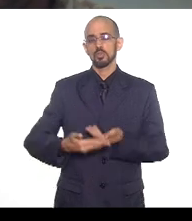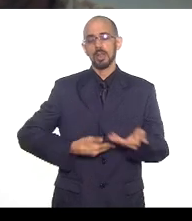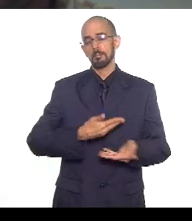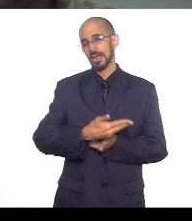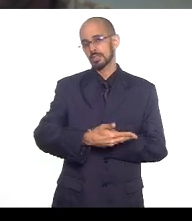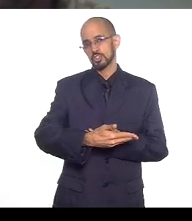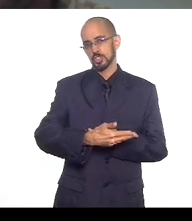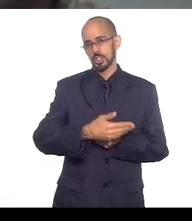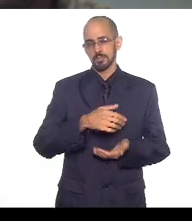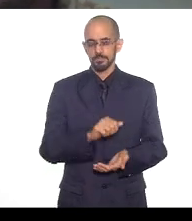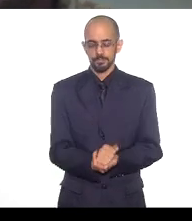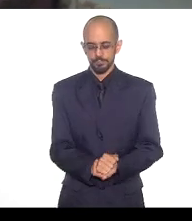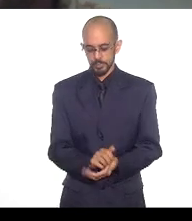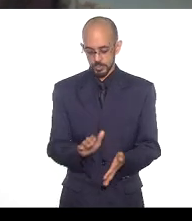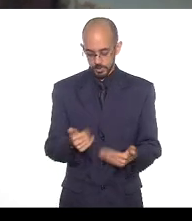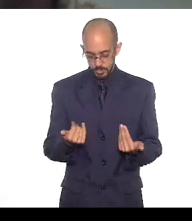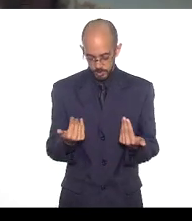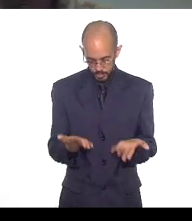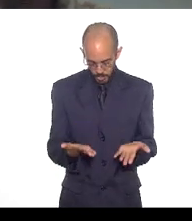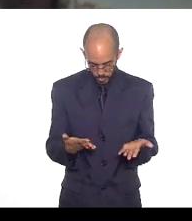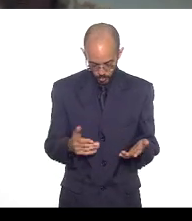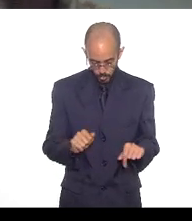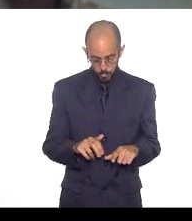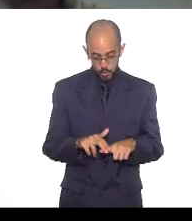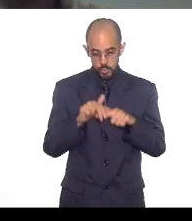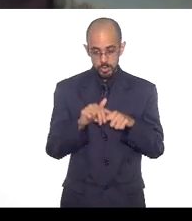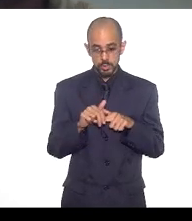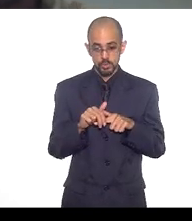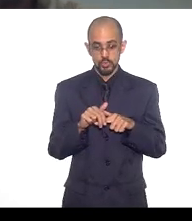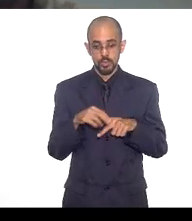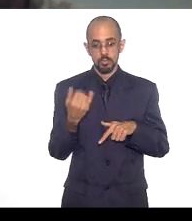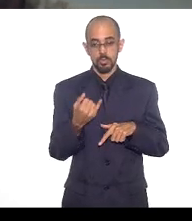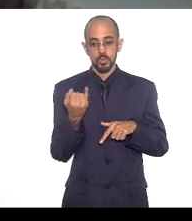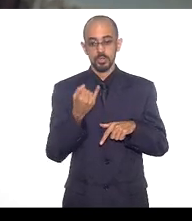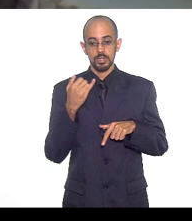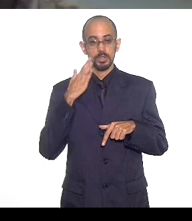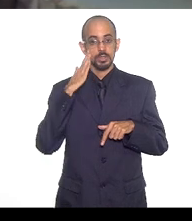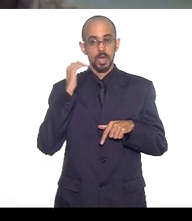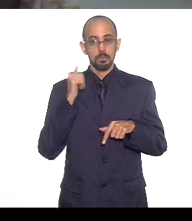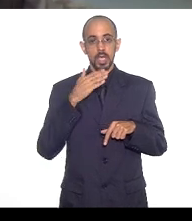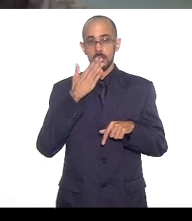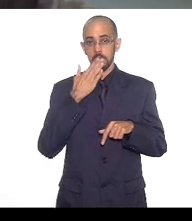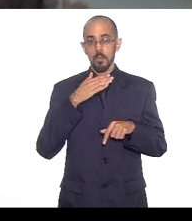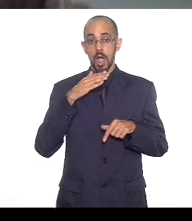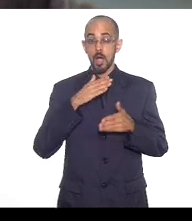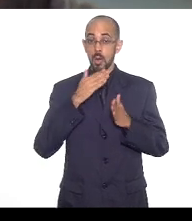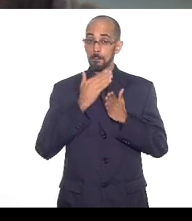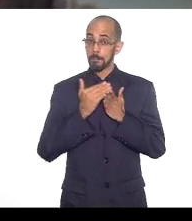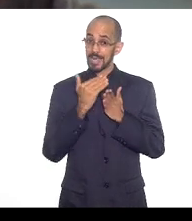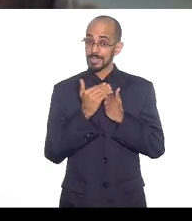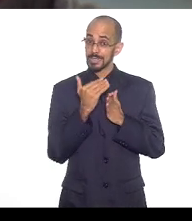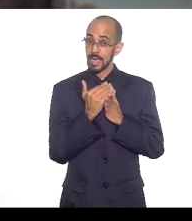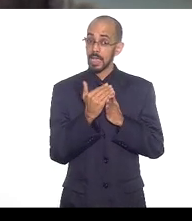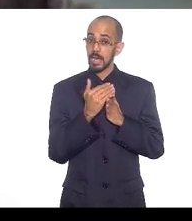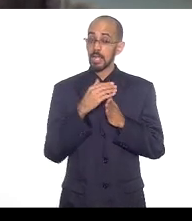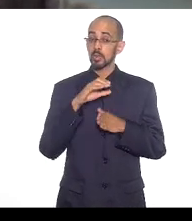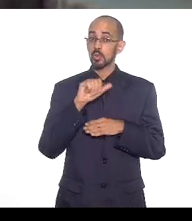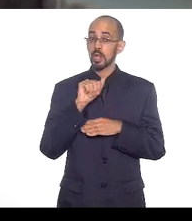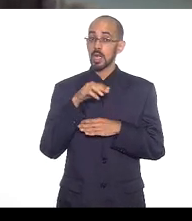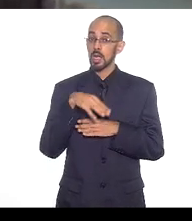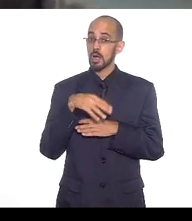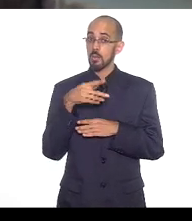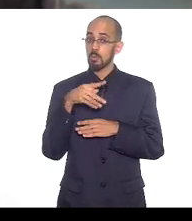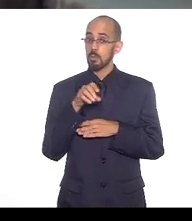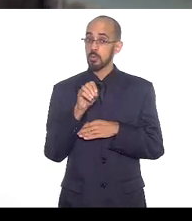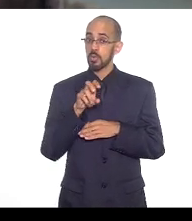Né? Então, eu acho que aí cabe saber que parcela do campo de Sépia vai ser produzido,